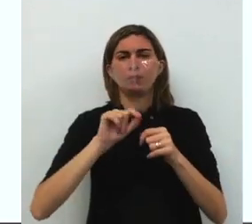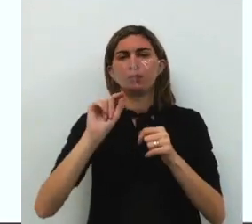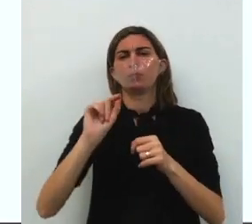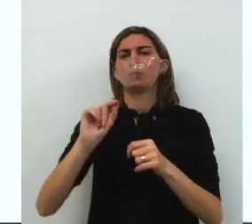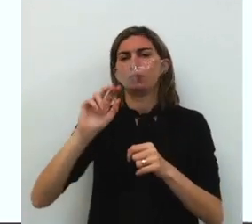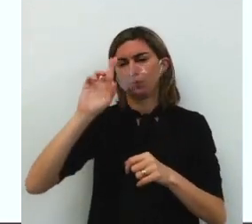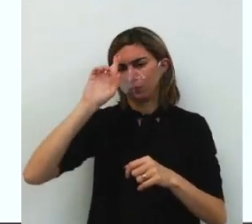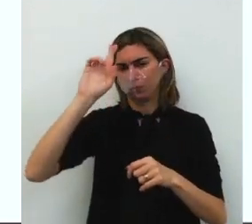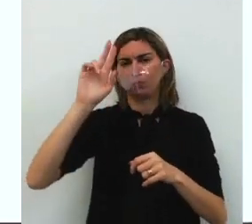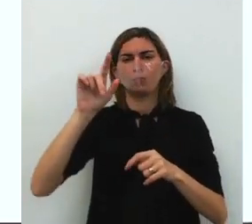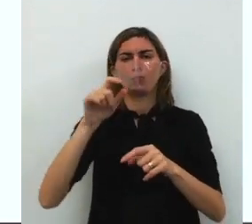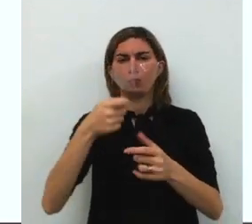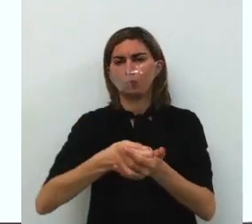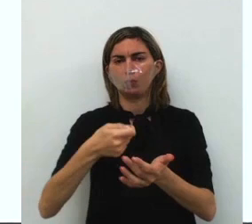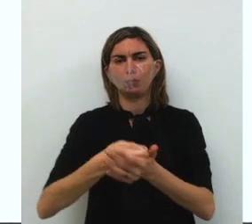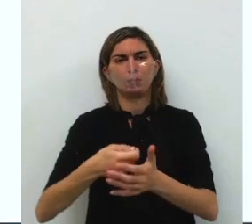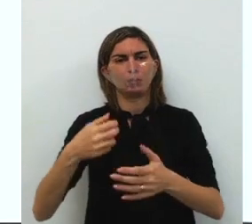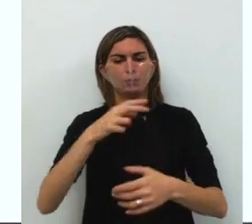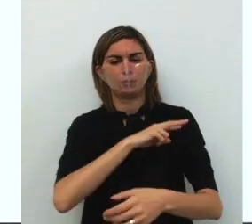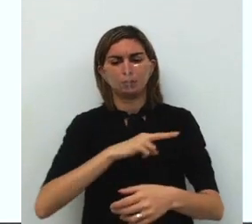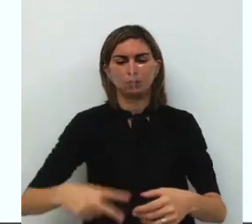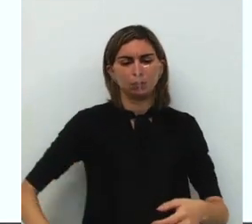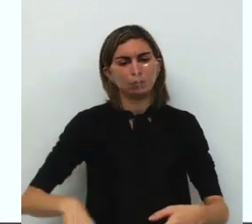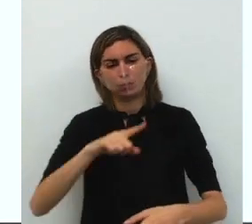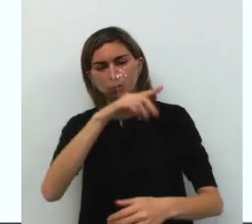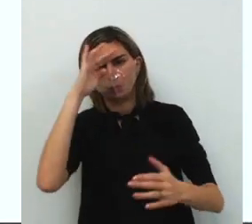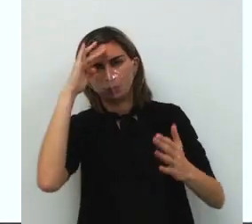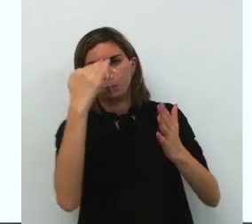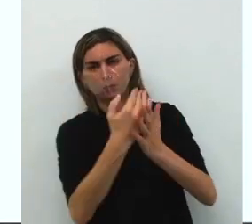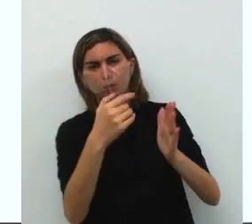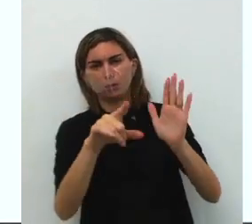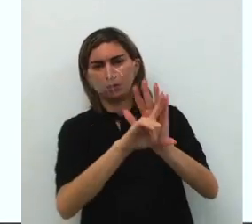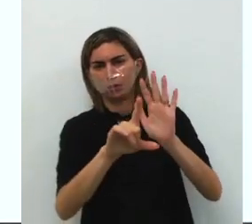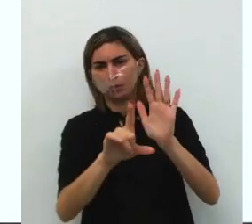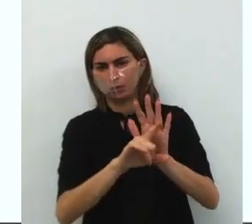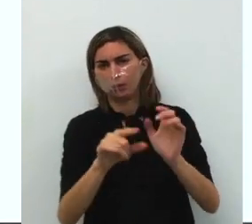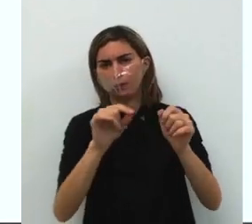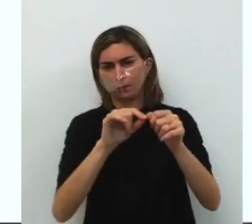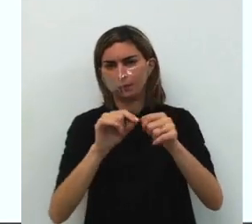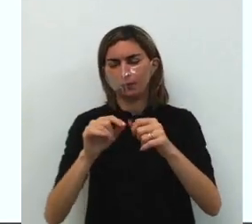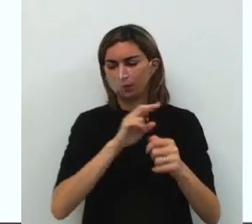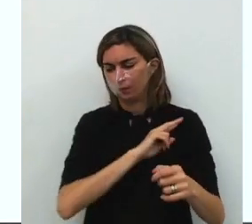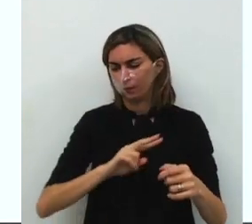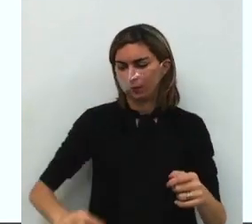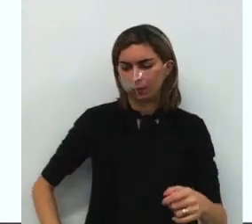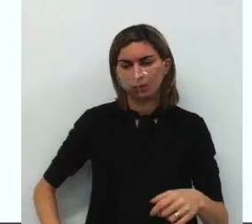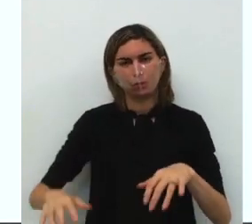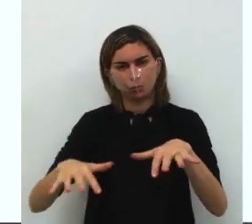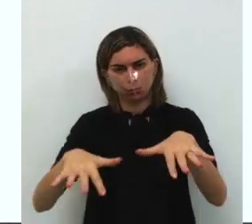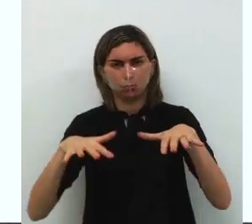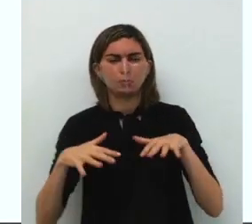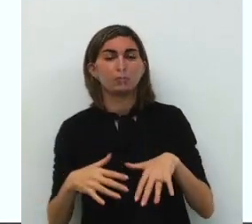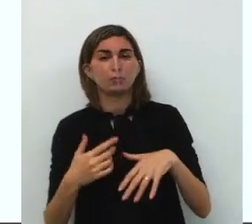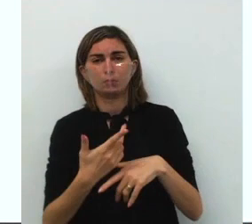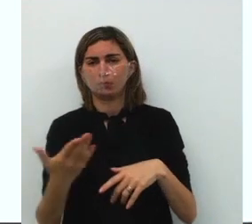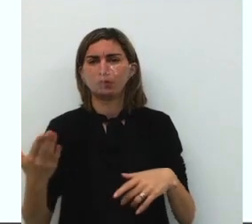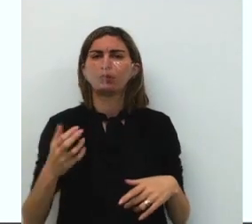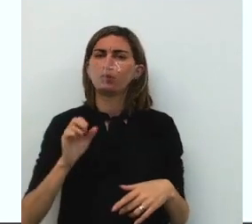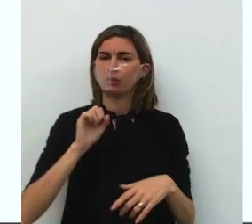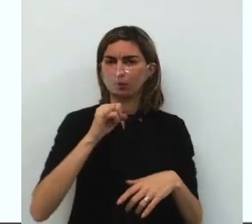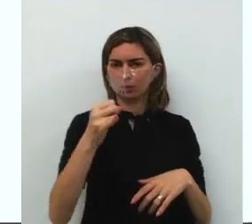ele vai ser o quê? Cobrado pelo vereador se ele está cumprindo aquela lei feita pelos vereadores